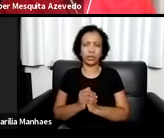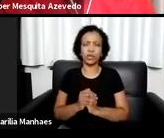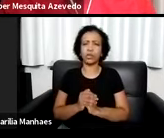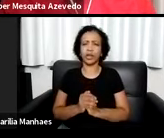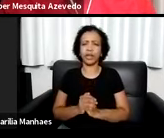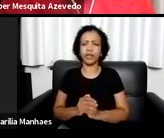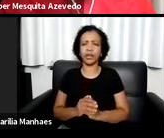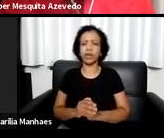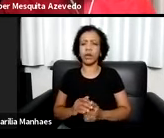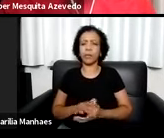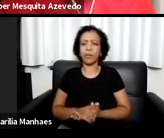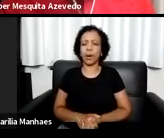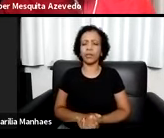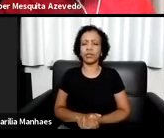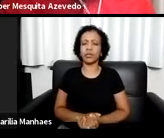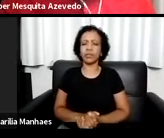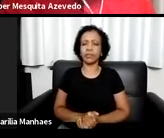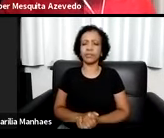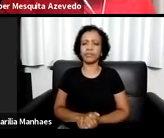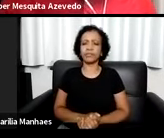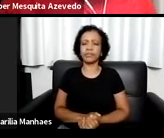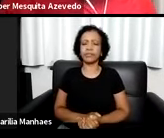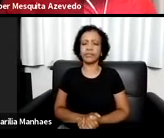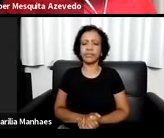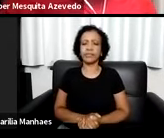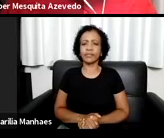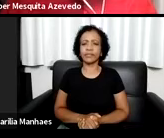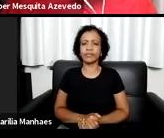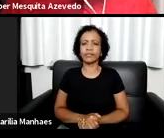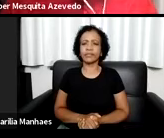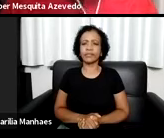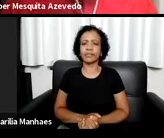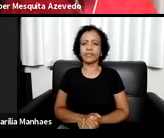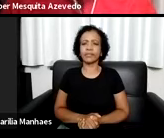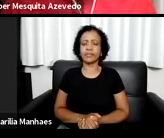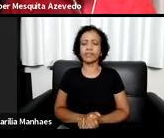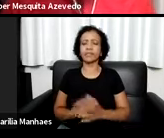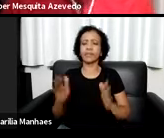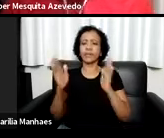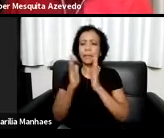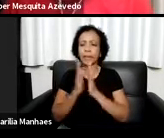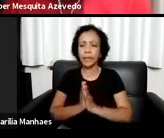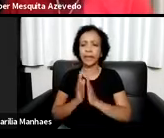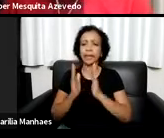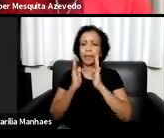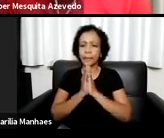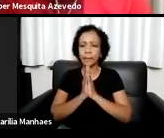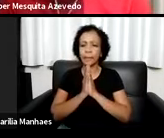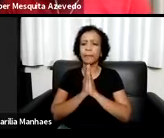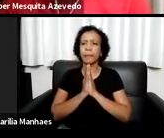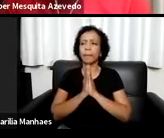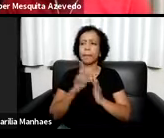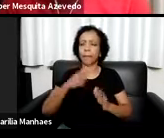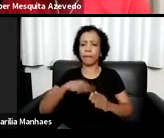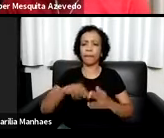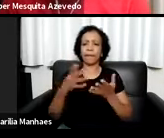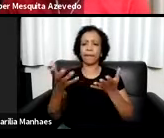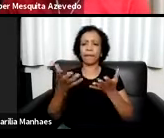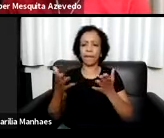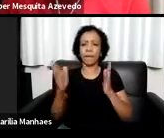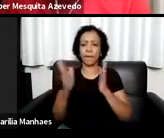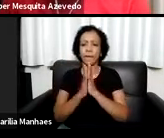amém. Amém e amém. Nós queremos também orar, meus irmãos. Há muitas pessoas, eu tenho